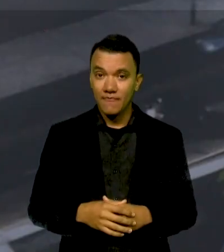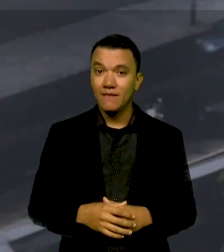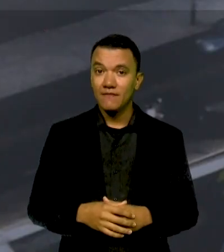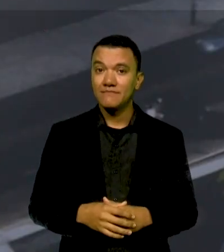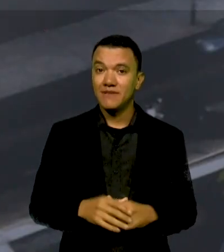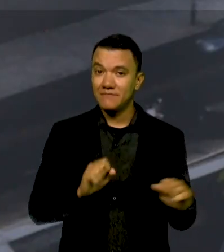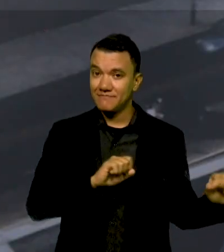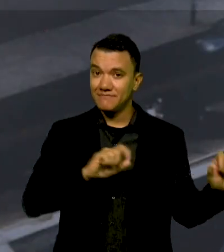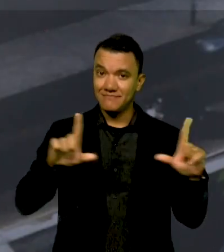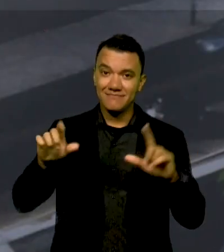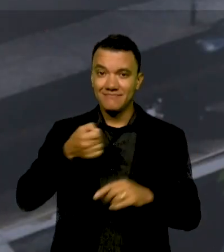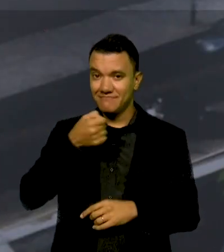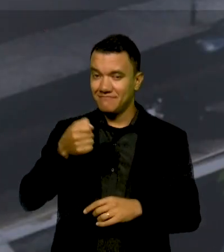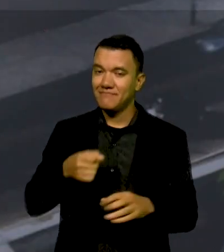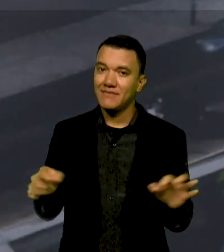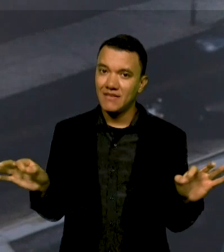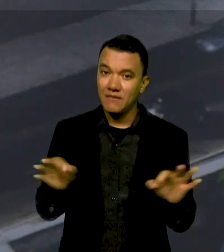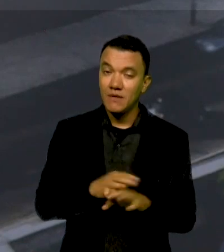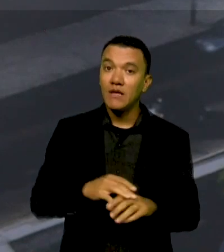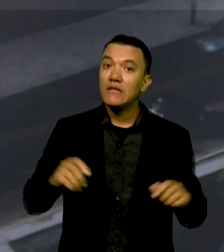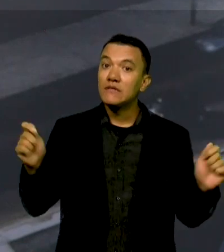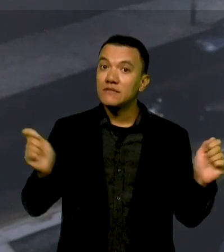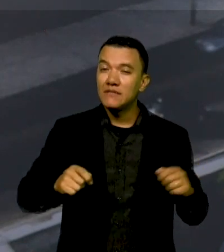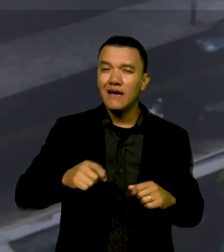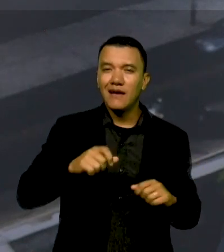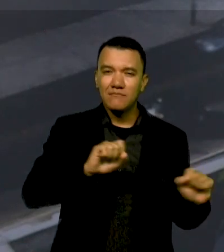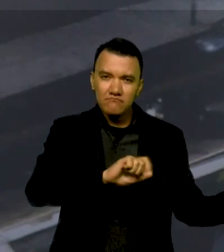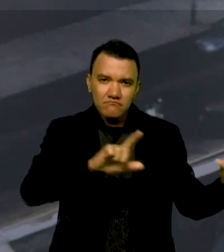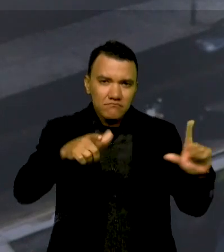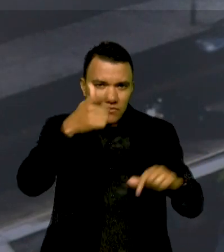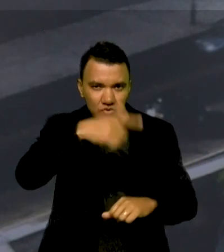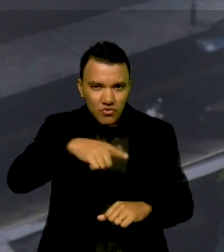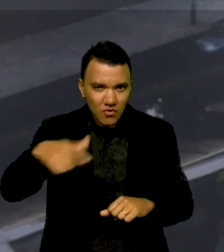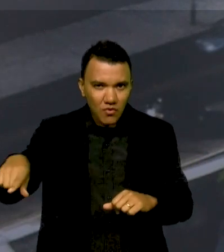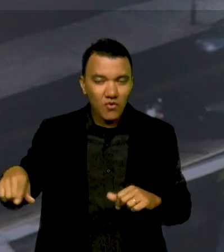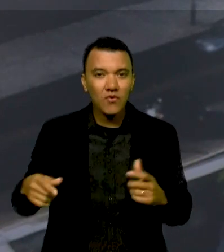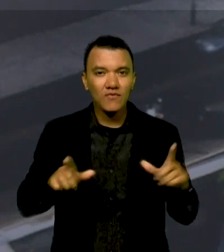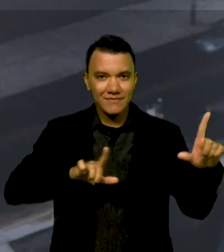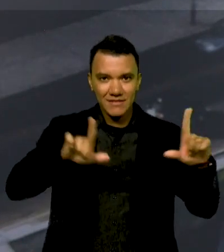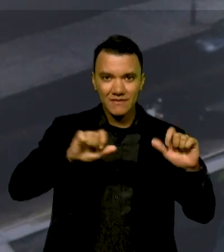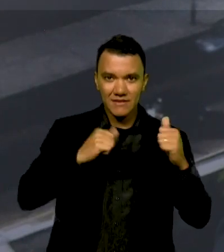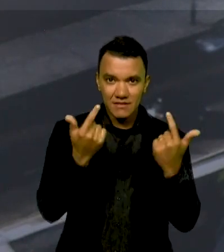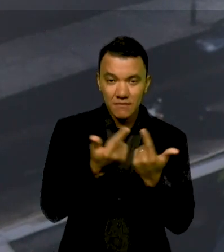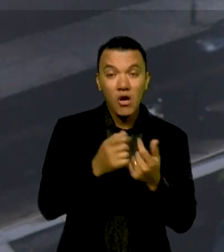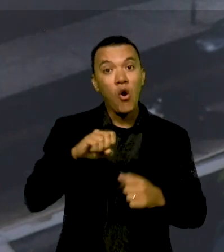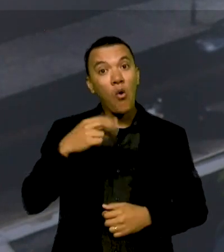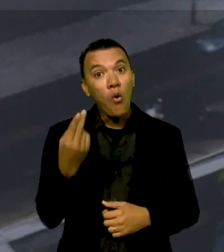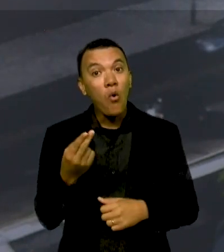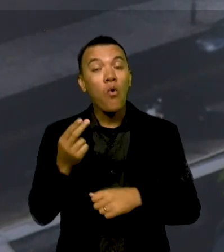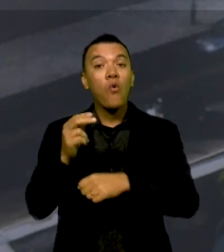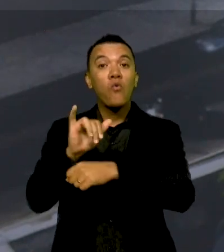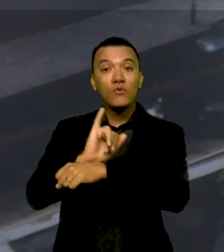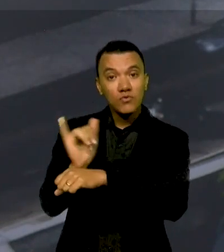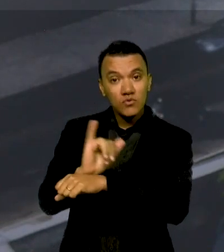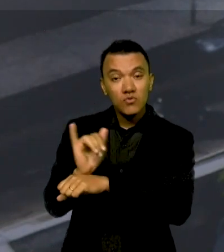ao fim do Contraplano de hoje. Você pode assistir a reprise desta edição em nossa programação ou em nosso canal do YouTube TV Assembleia